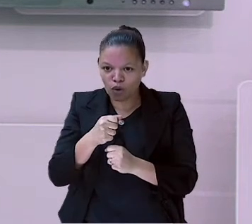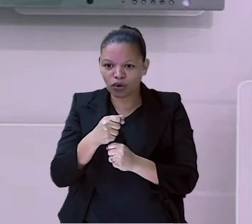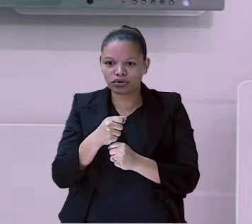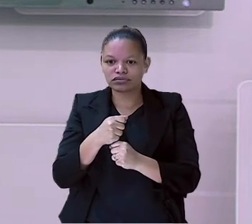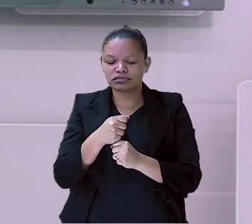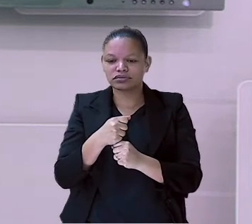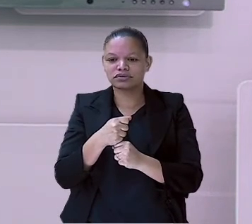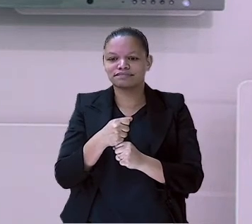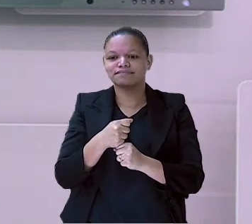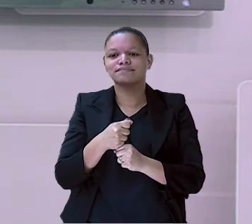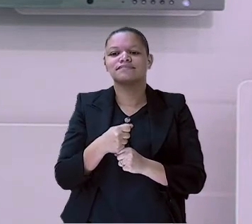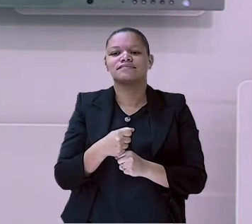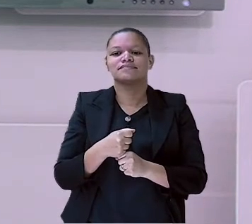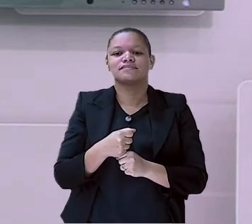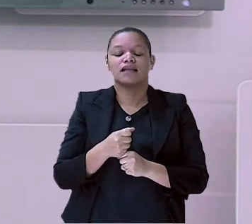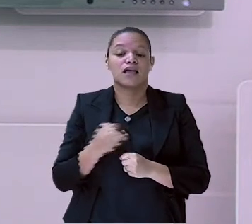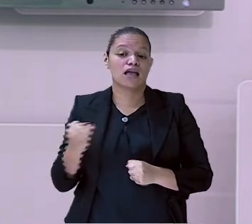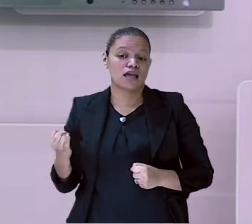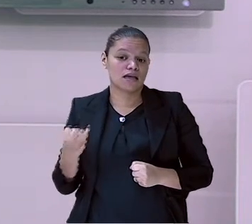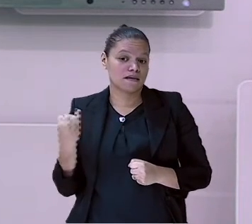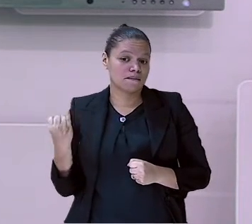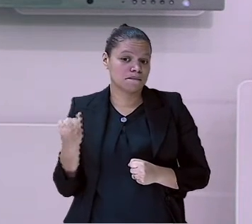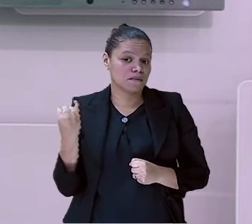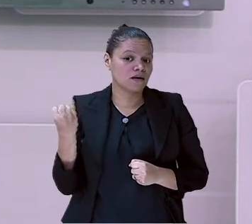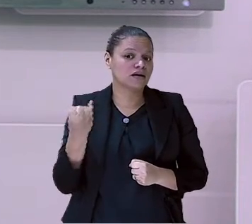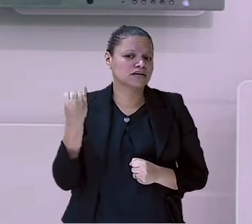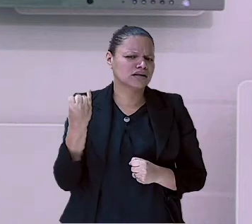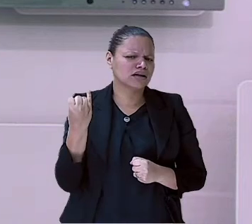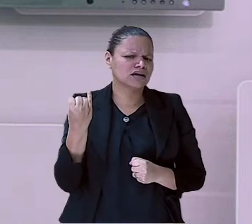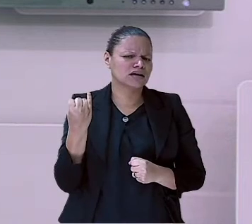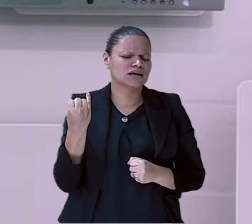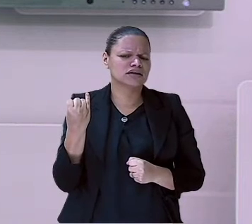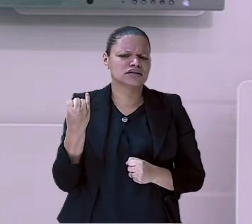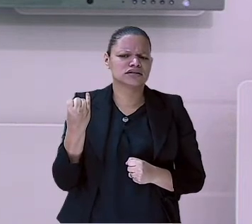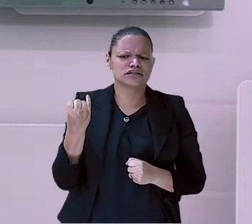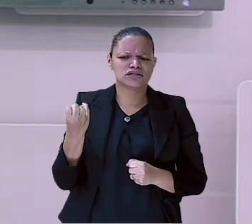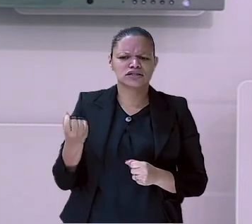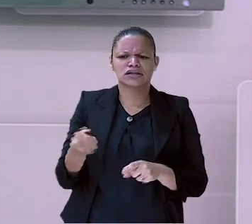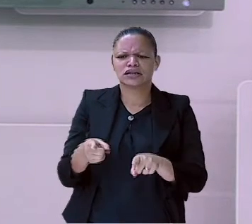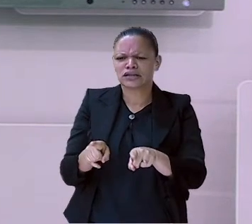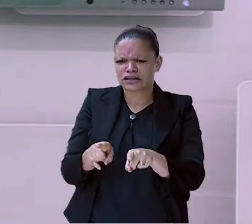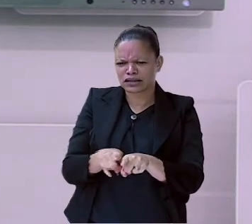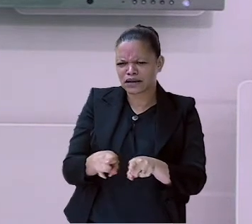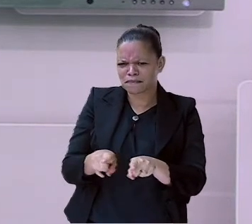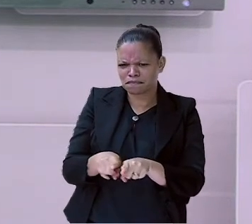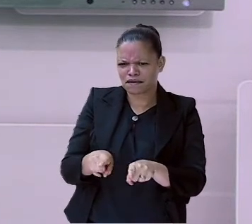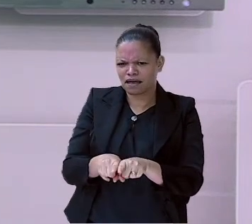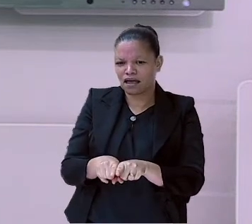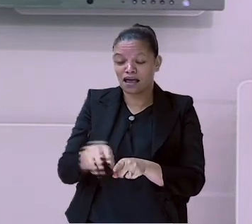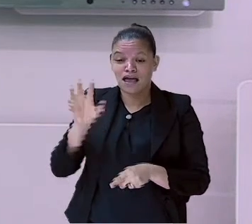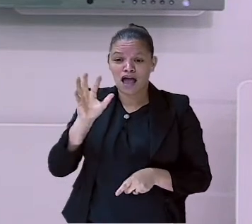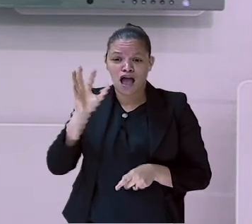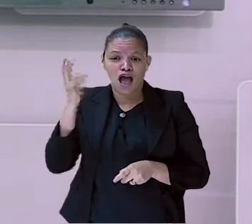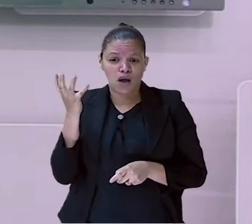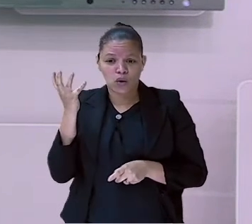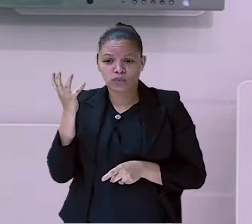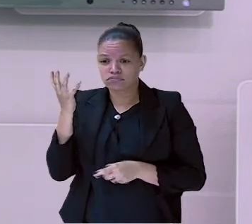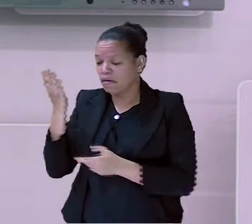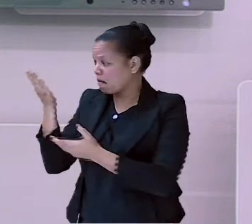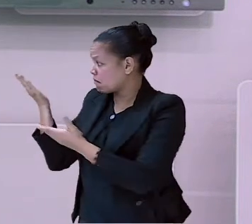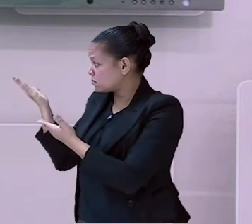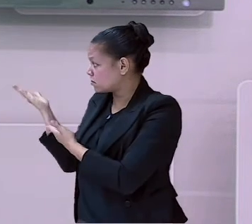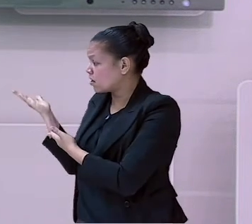tipo de alimento. Acontece também a subnutrição quando a pessoa passa a se